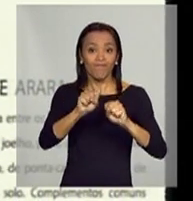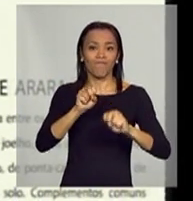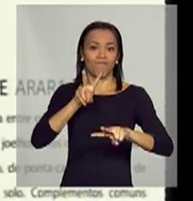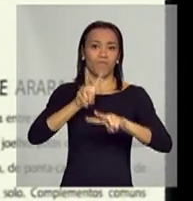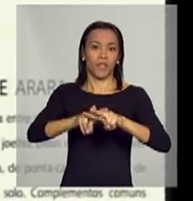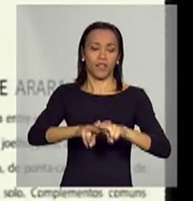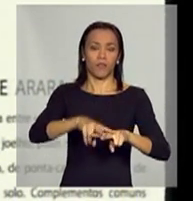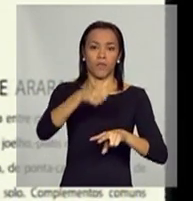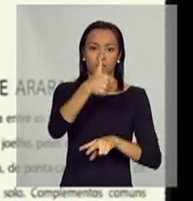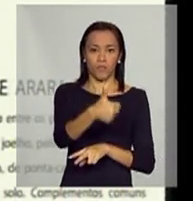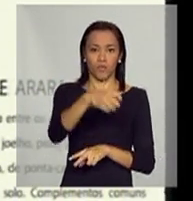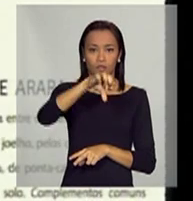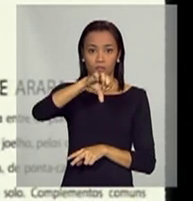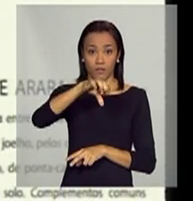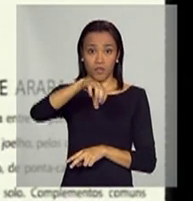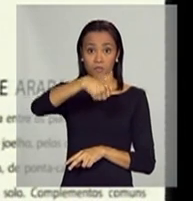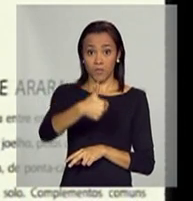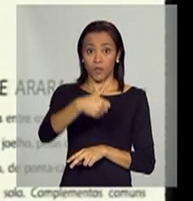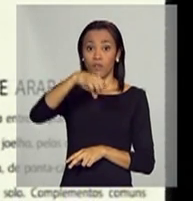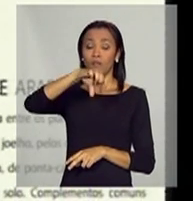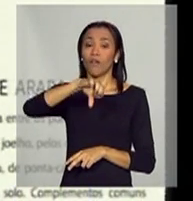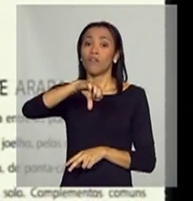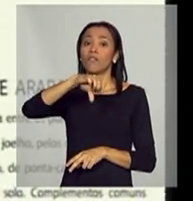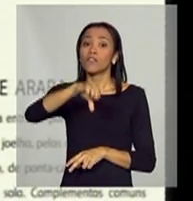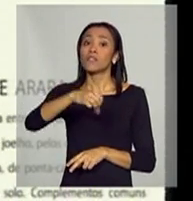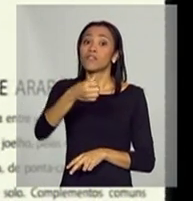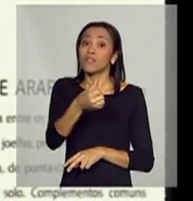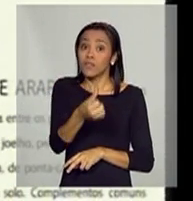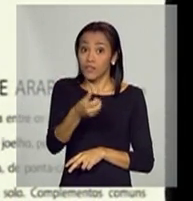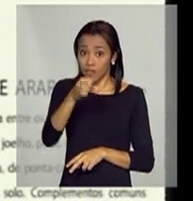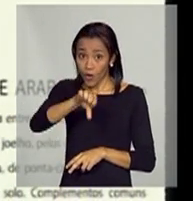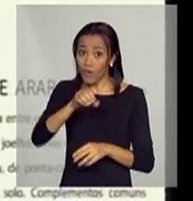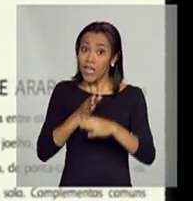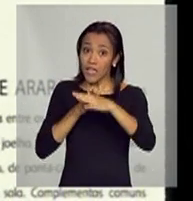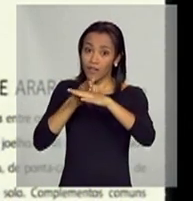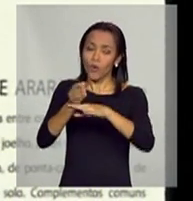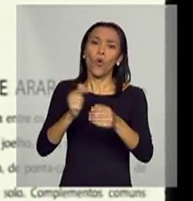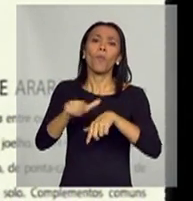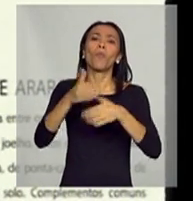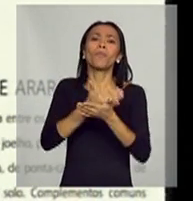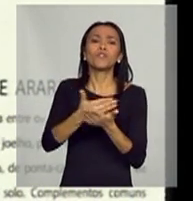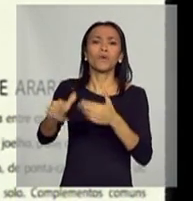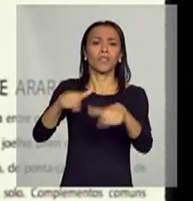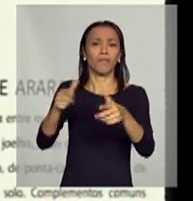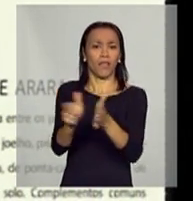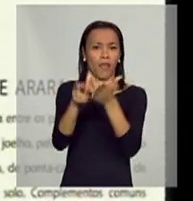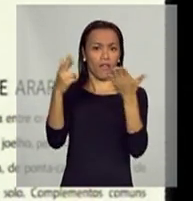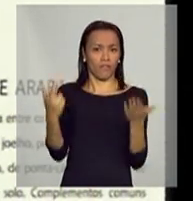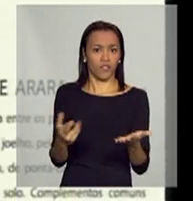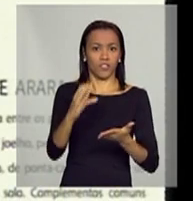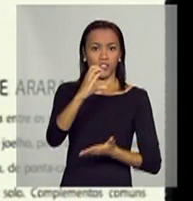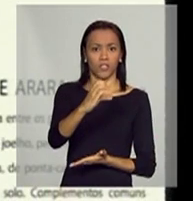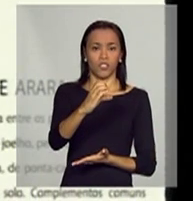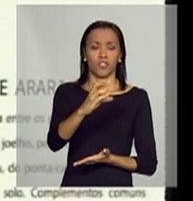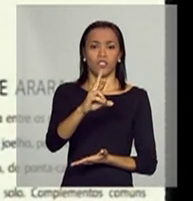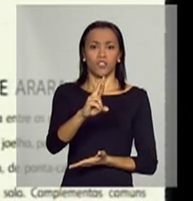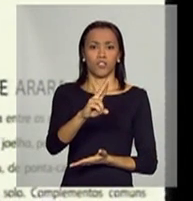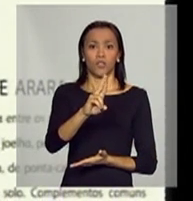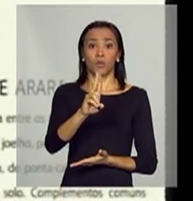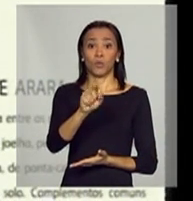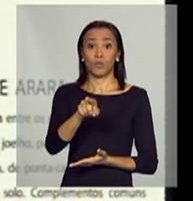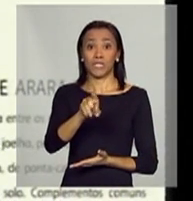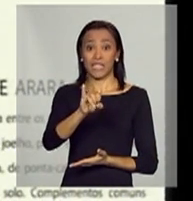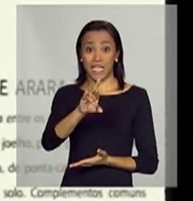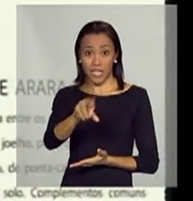em 1969, entrou no jornal, na revista O Cruzeiro, na sede da revista O Cruzeiro, e disse, fez uma